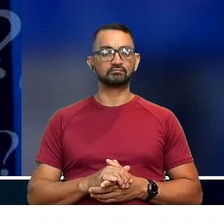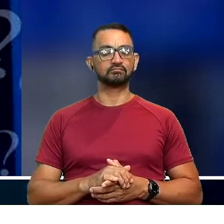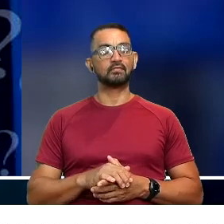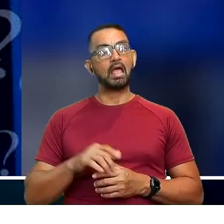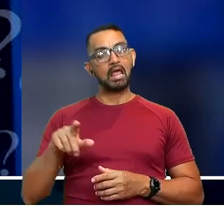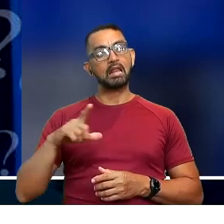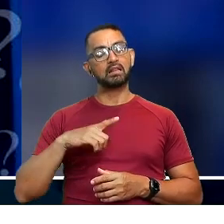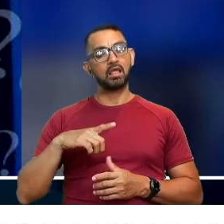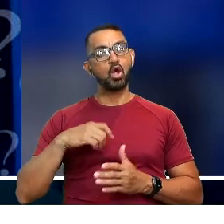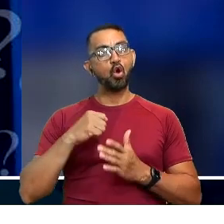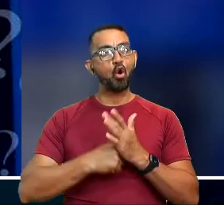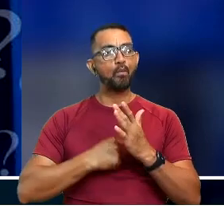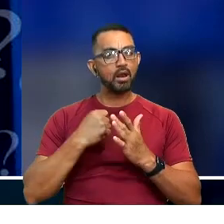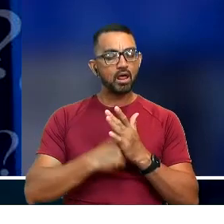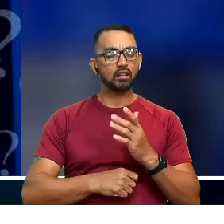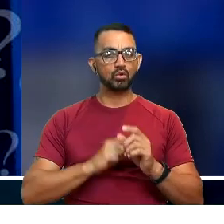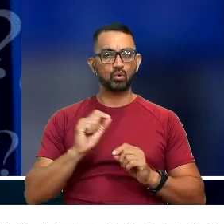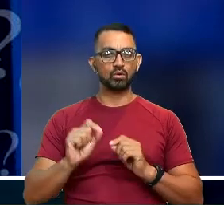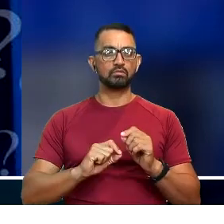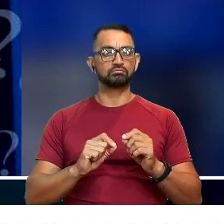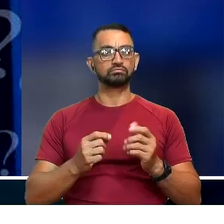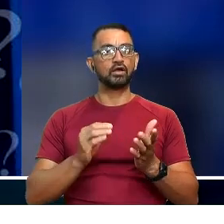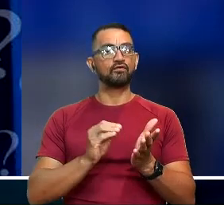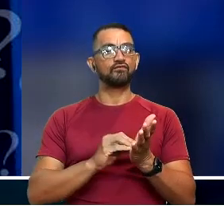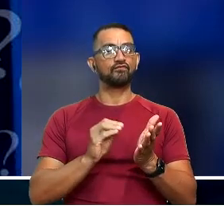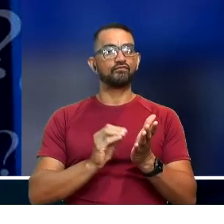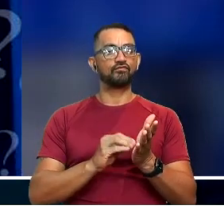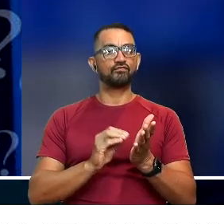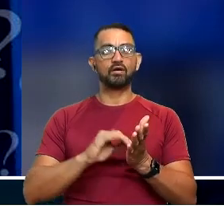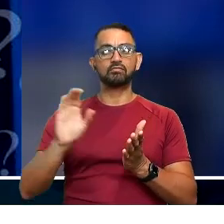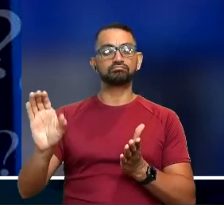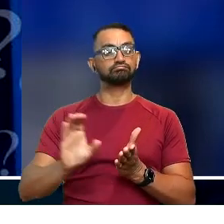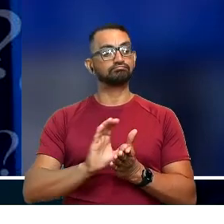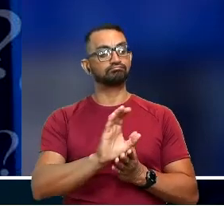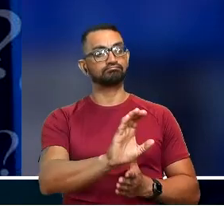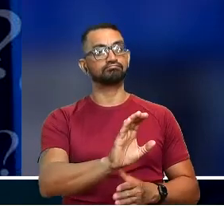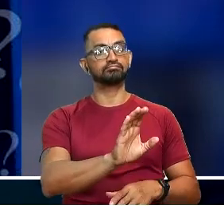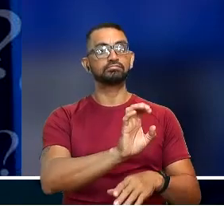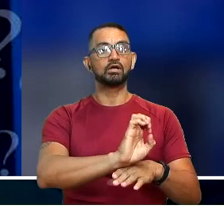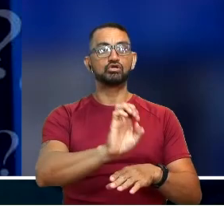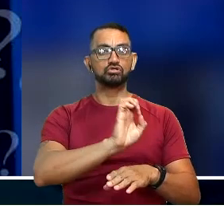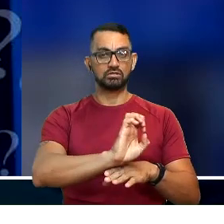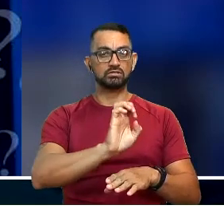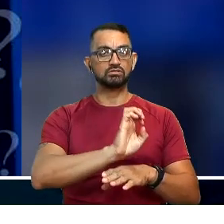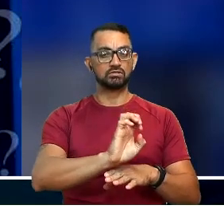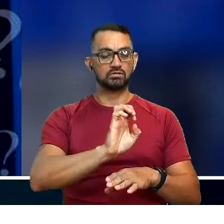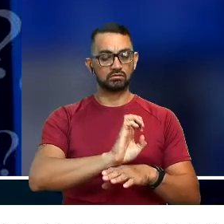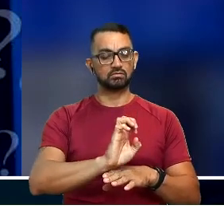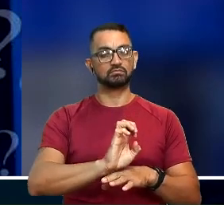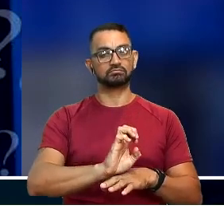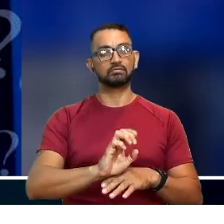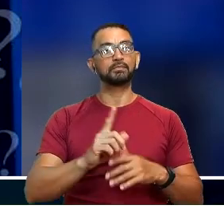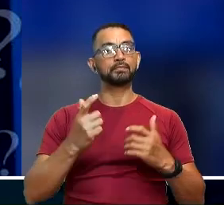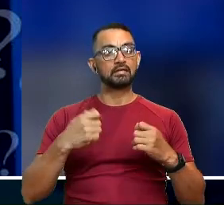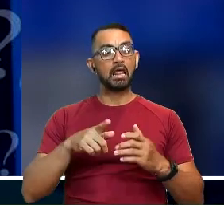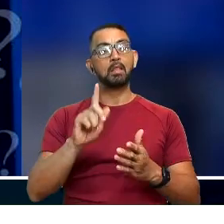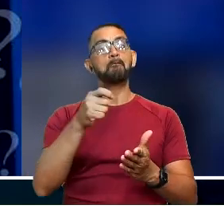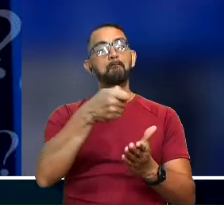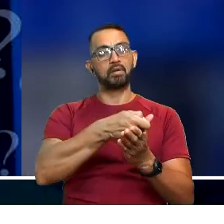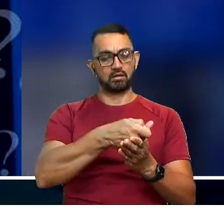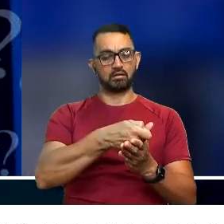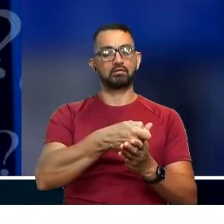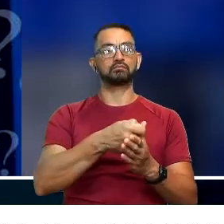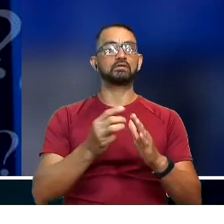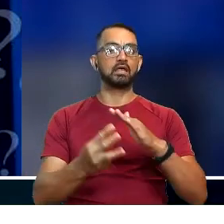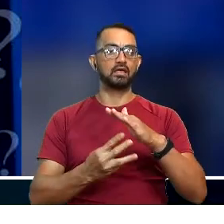caro aí e eles estão fazendo essa cobrança com relação a essa falta de Repasses ao a terceirizada para que a